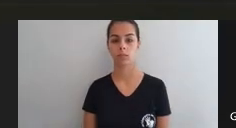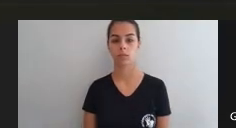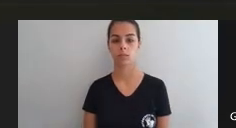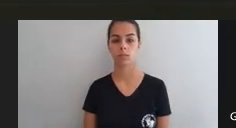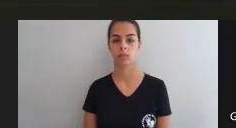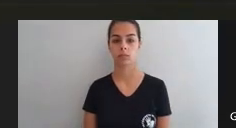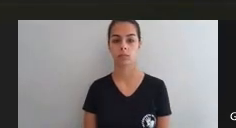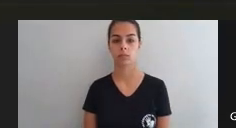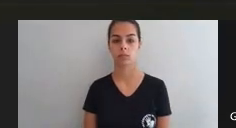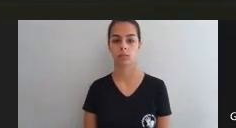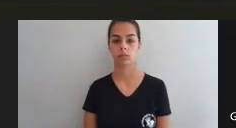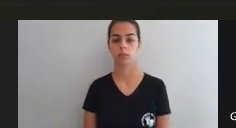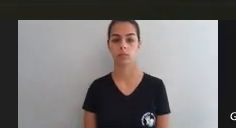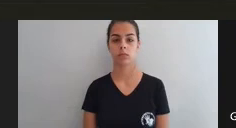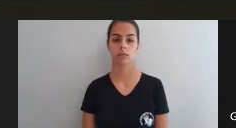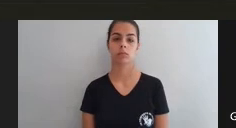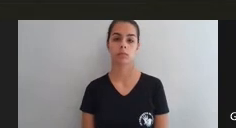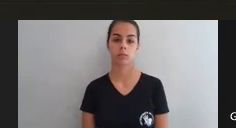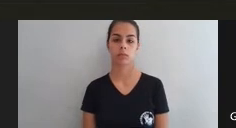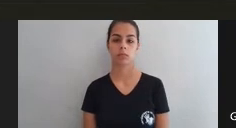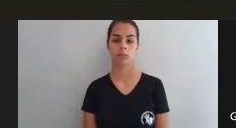a pergunta importante.